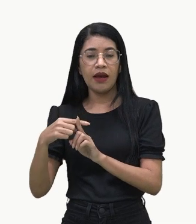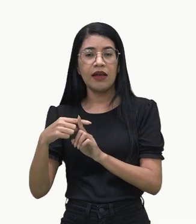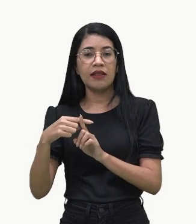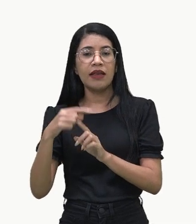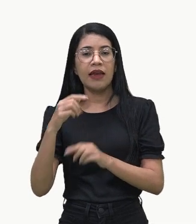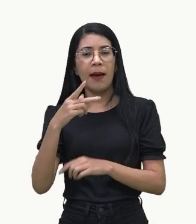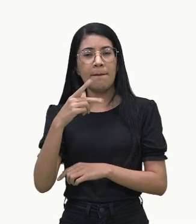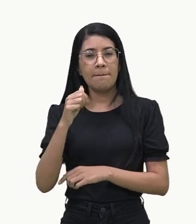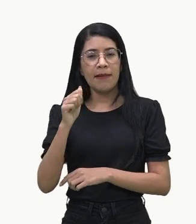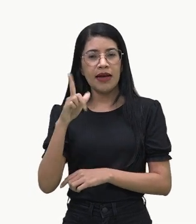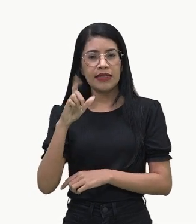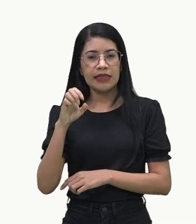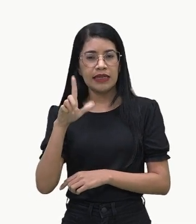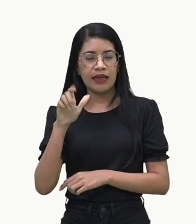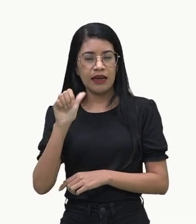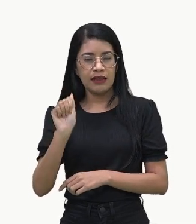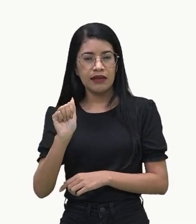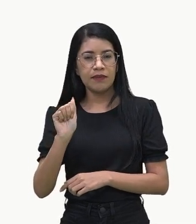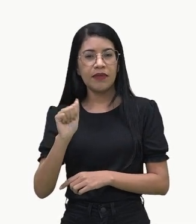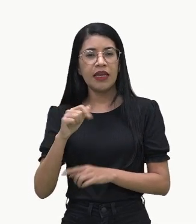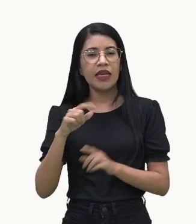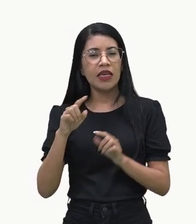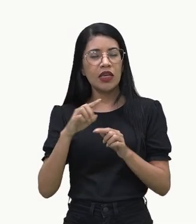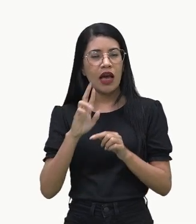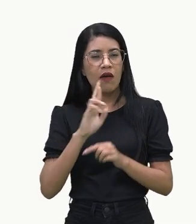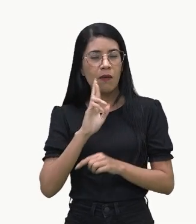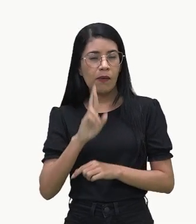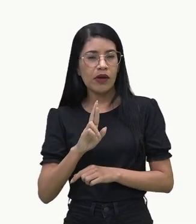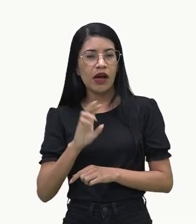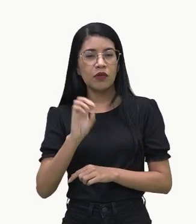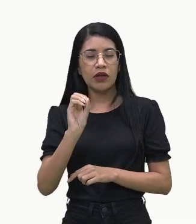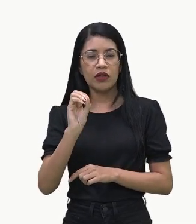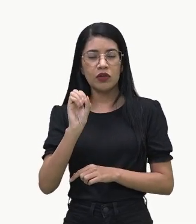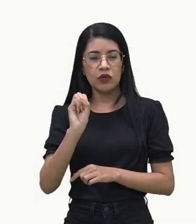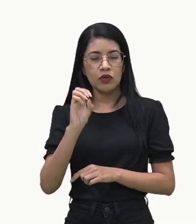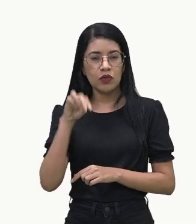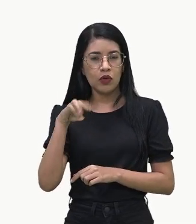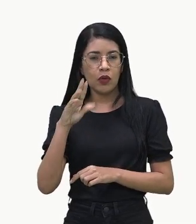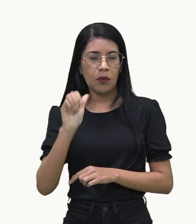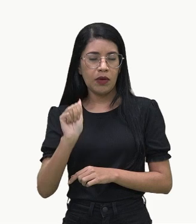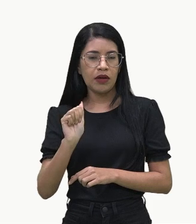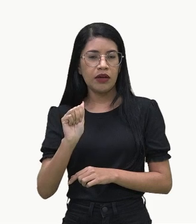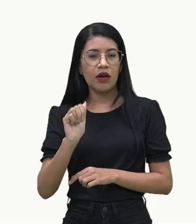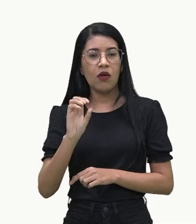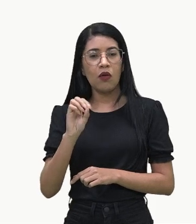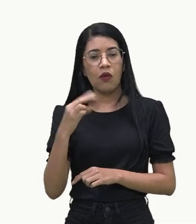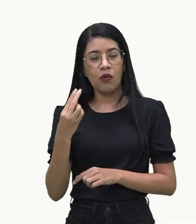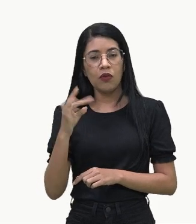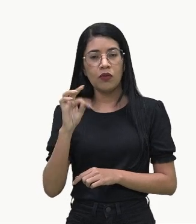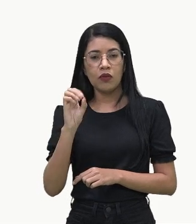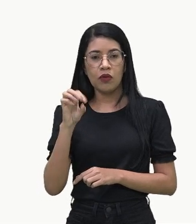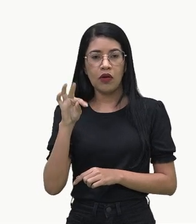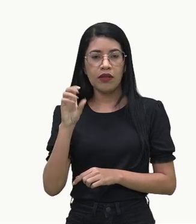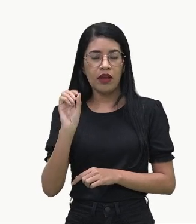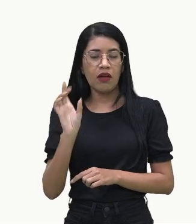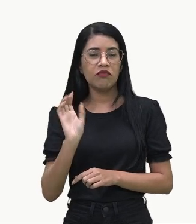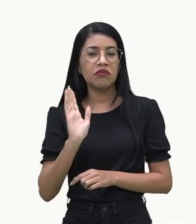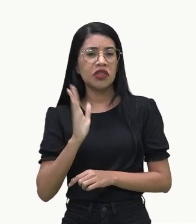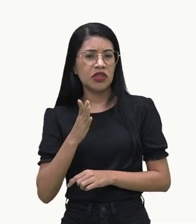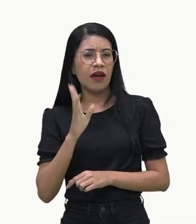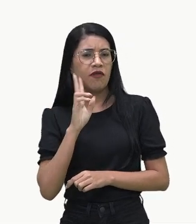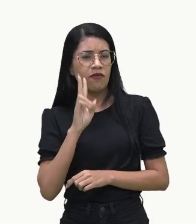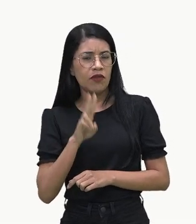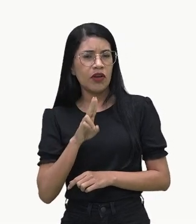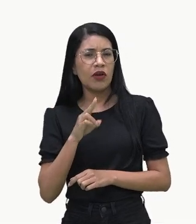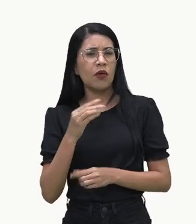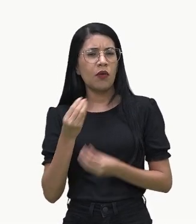parcela e que o resultado é chamado de soma ou total. Pronto. Já que você já tem aí a visibilidade,